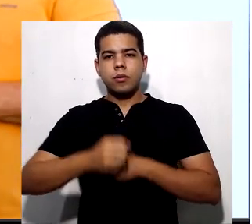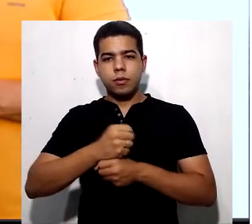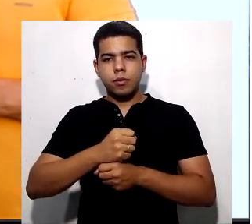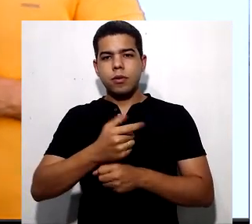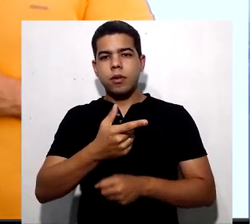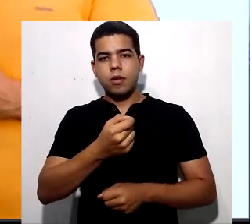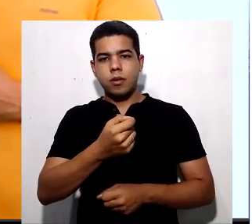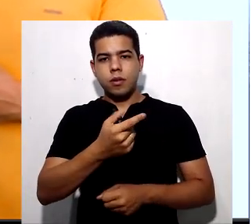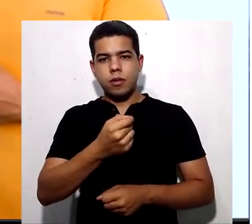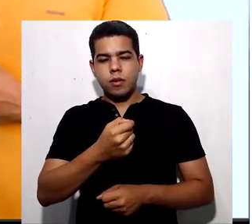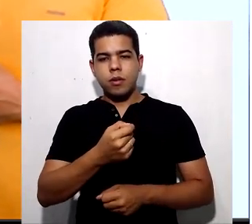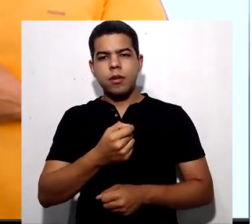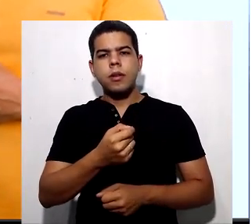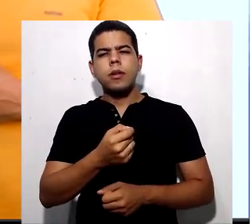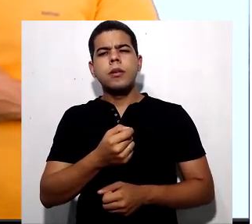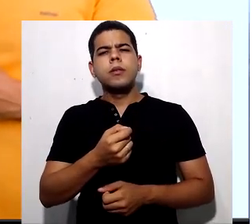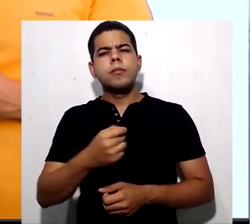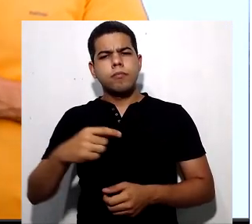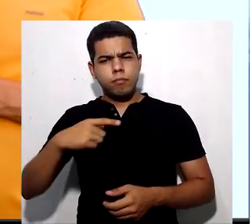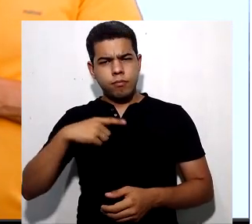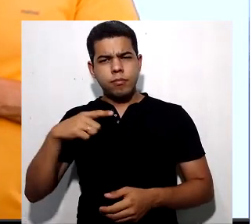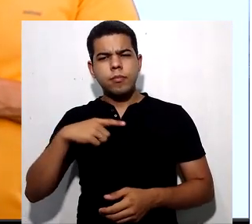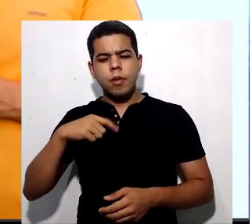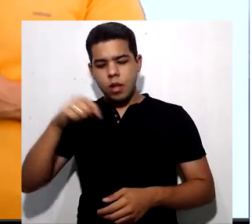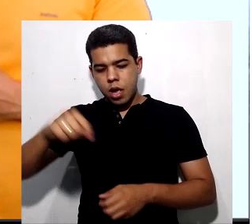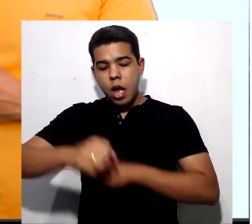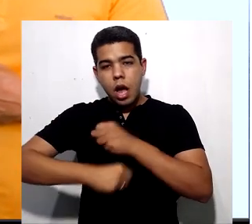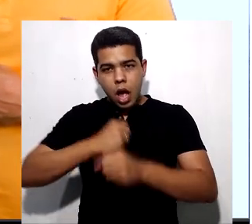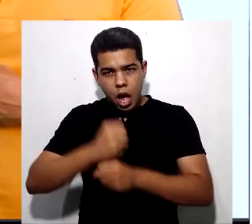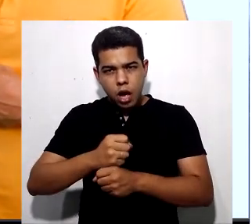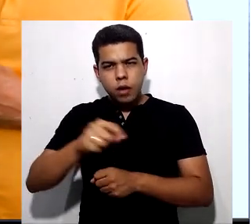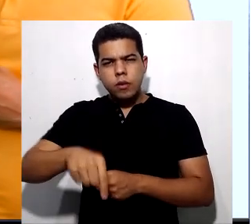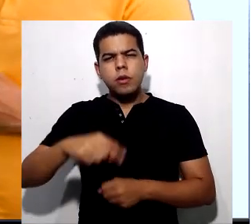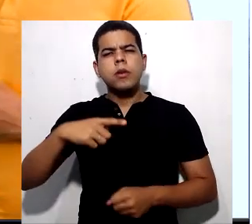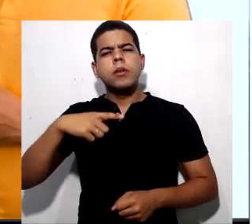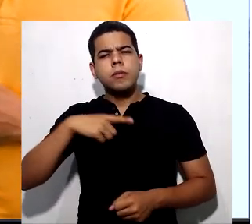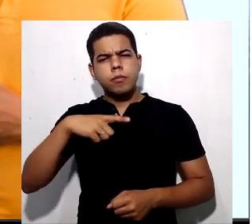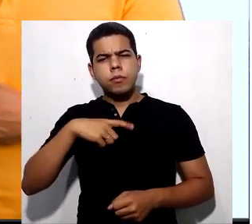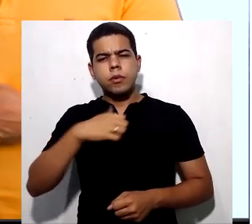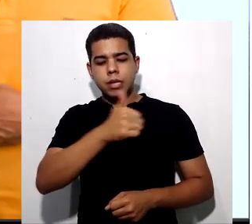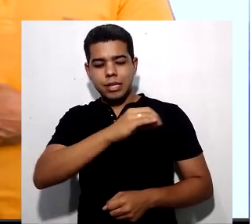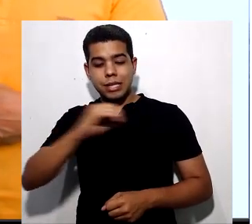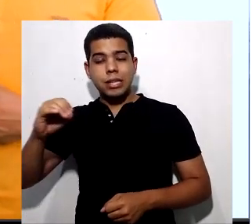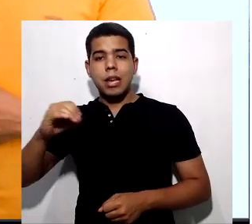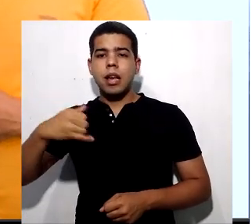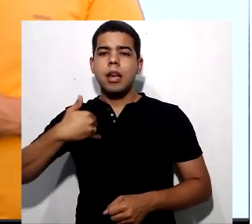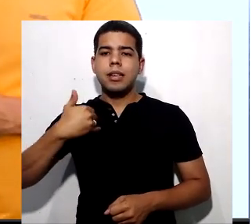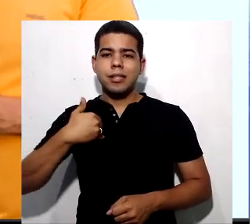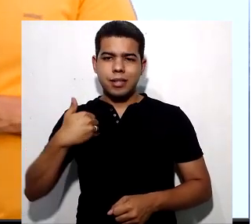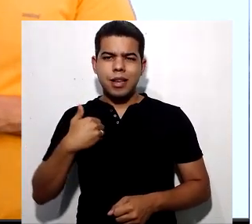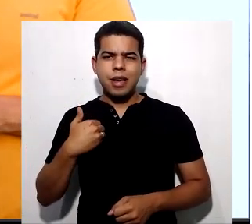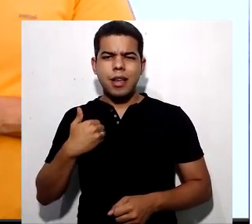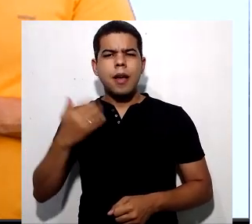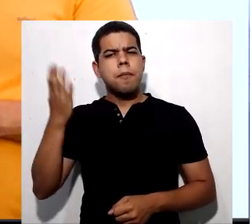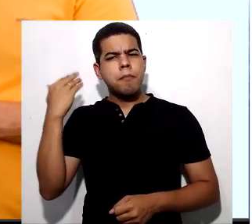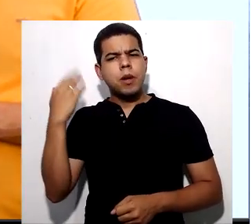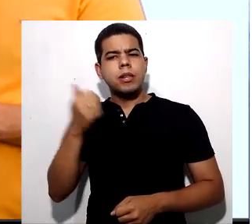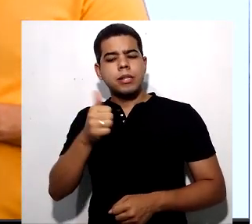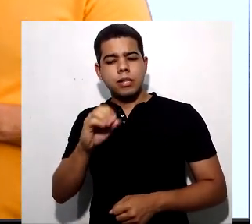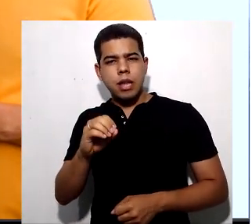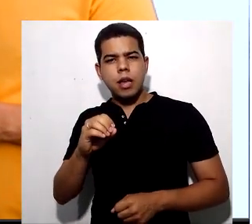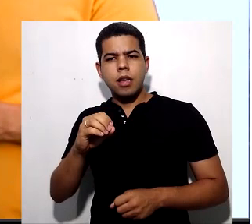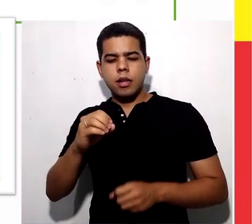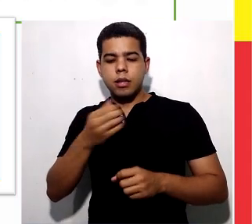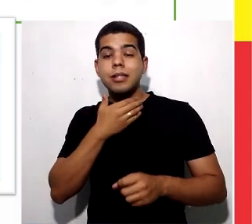completam-se os 100 anos de nascimento de Clarice Lispector. Ela que nasceu no dia 10 de dezembro de 1920, como